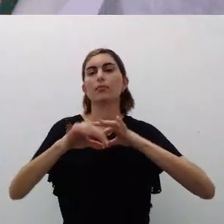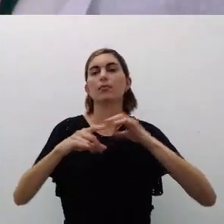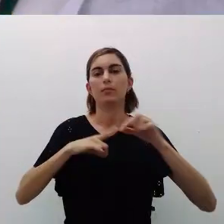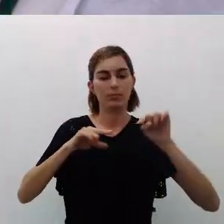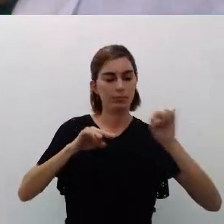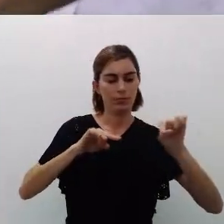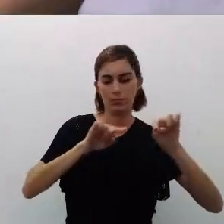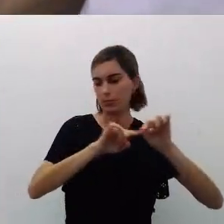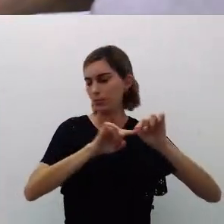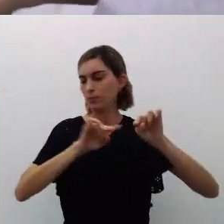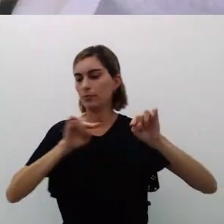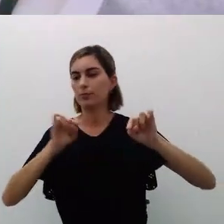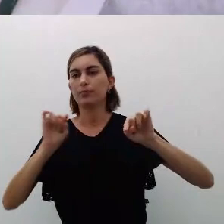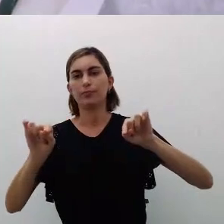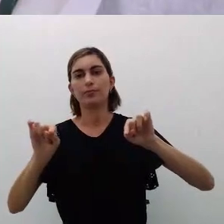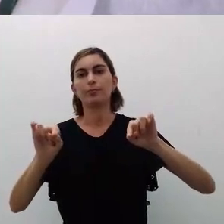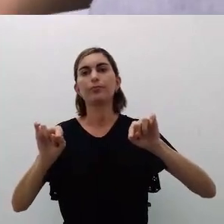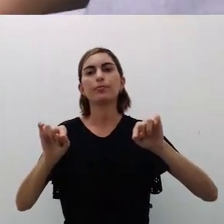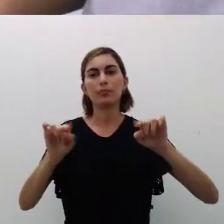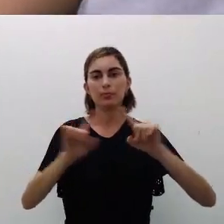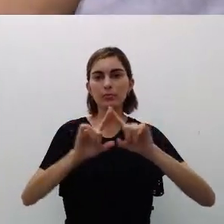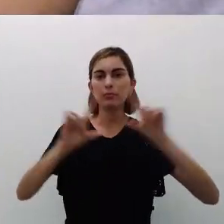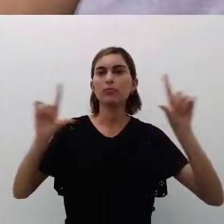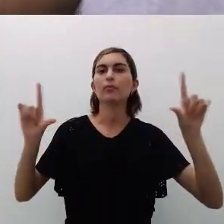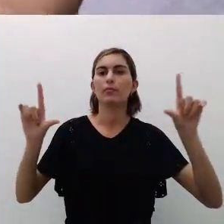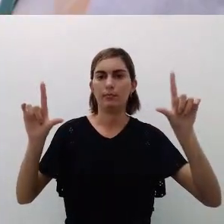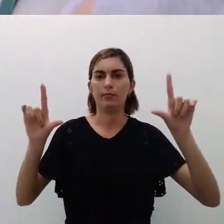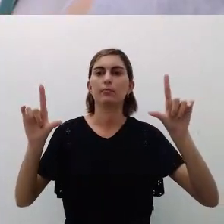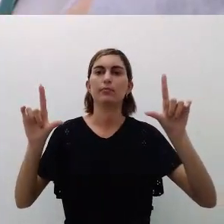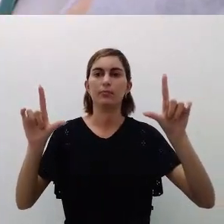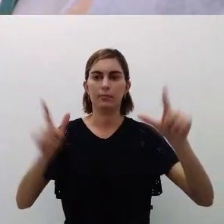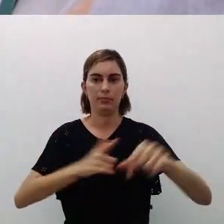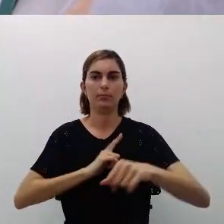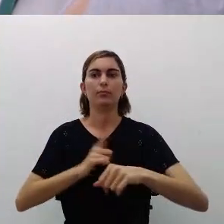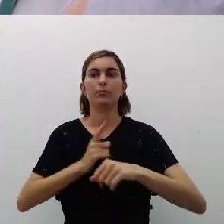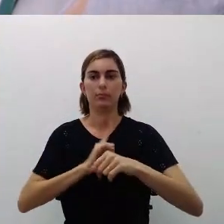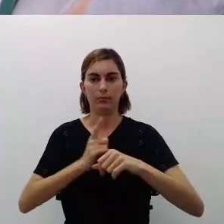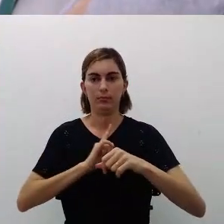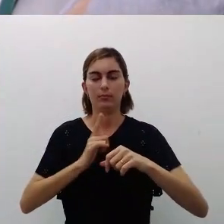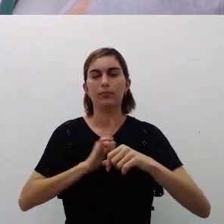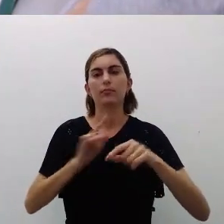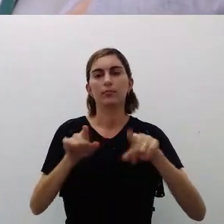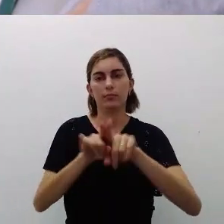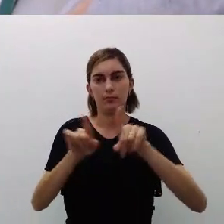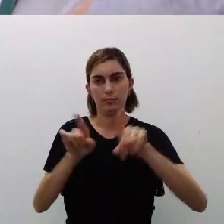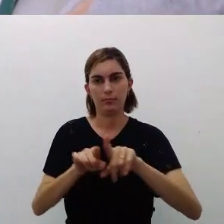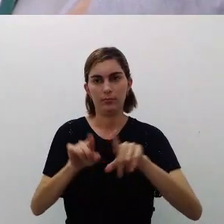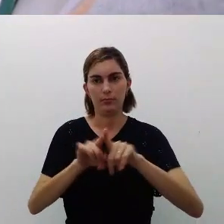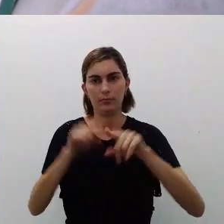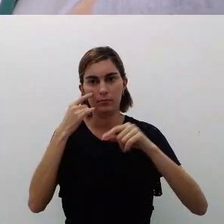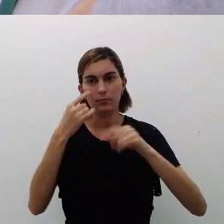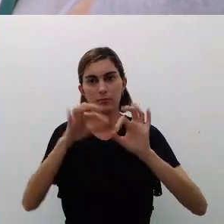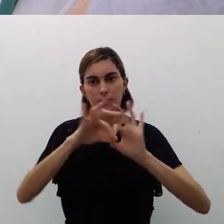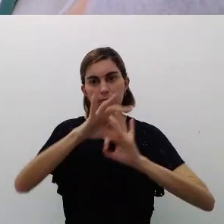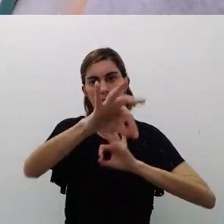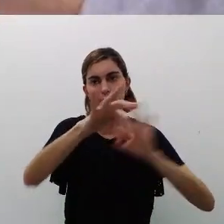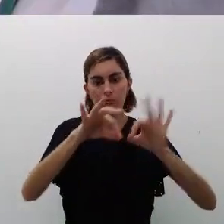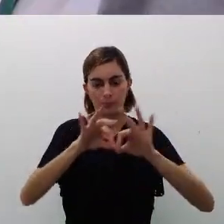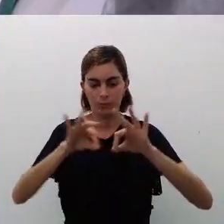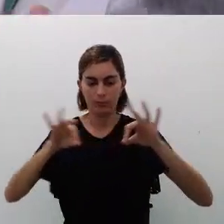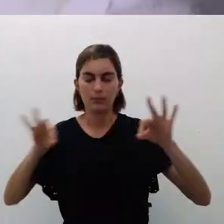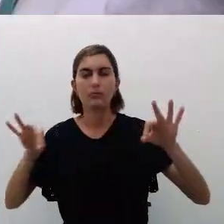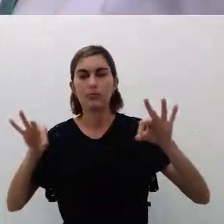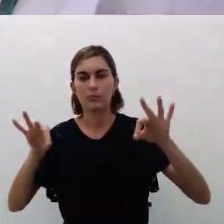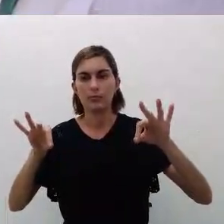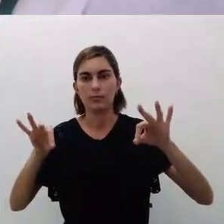de enquadramento aqui dessa, e esse outro quadro aqui também, ó, essa distância daqui em